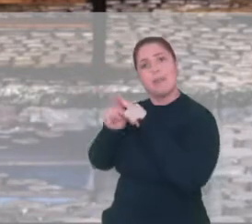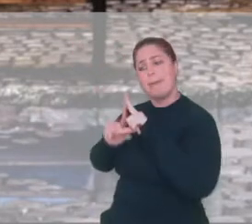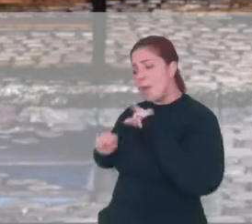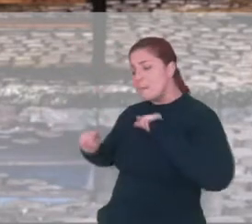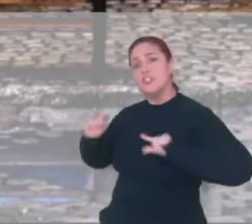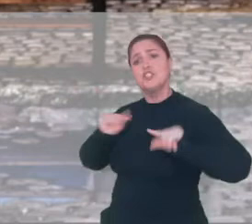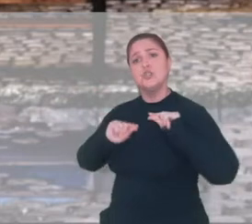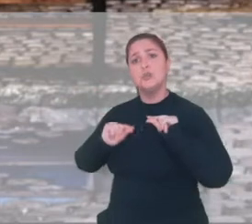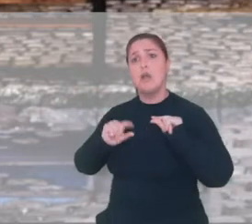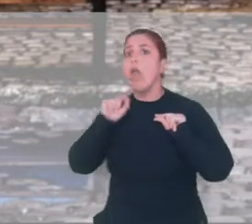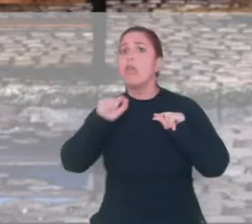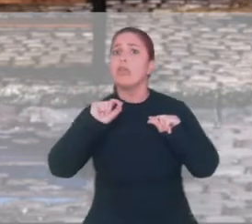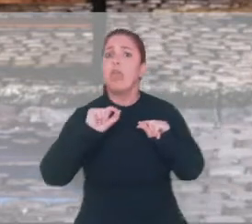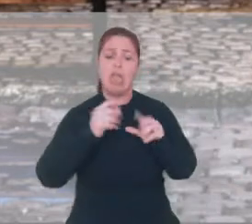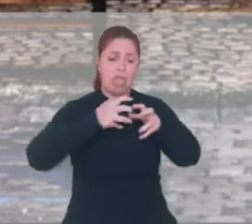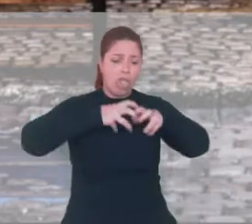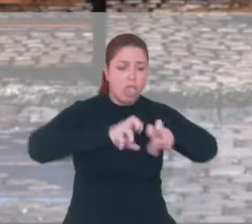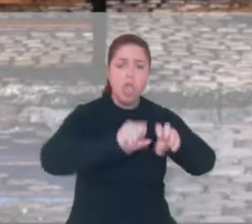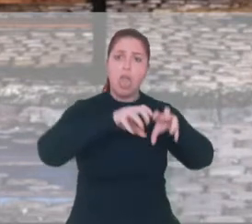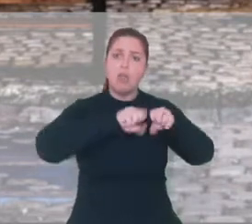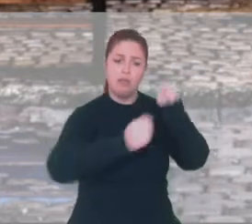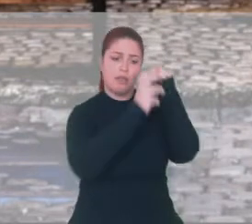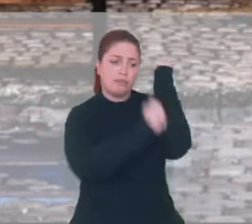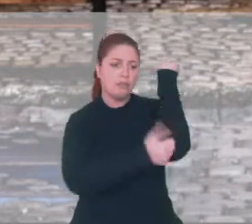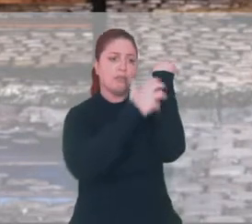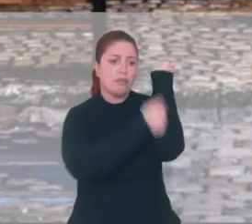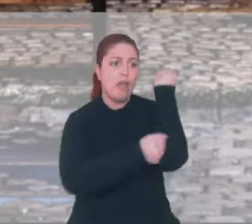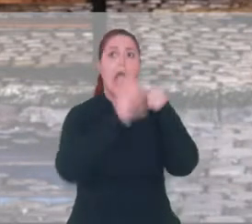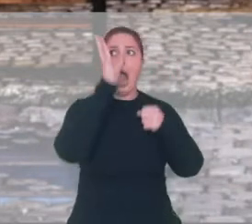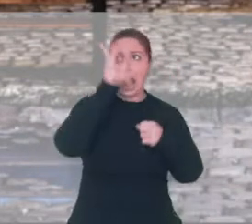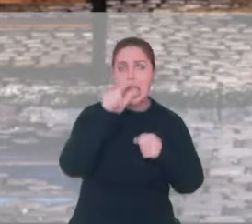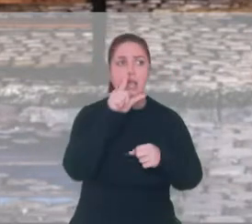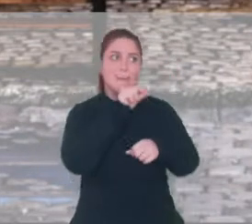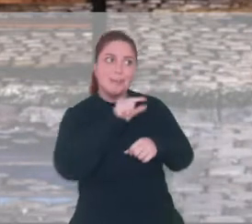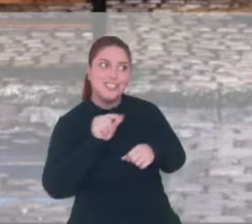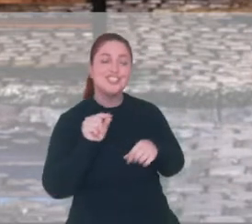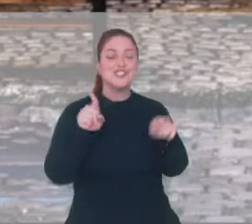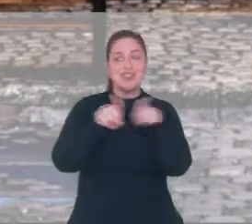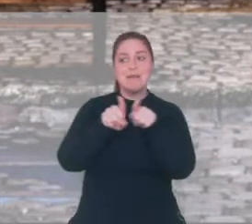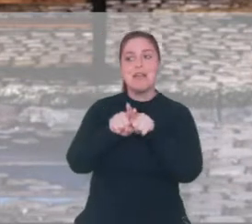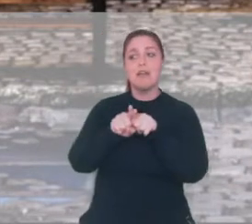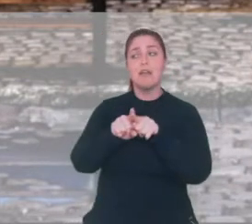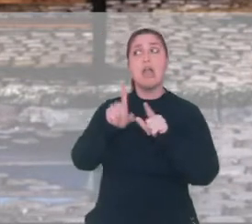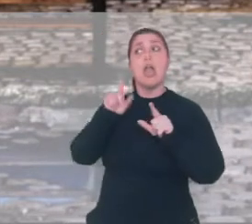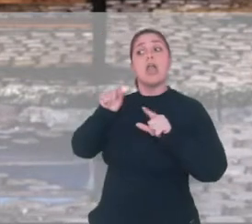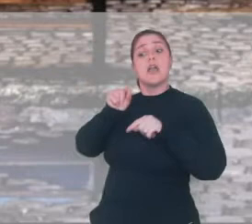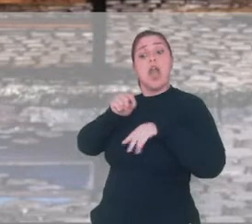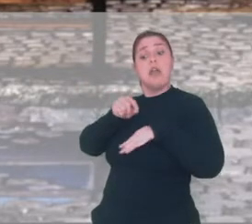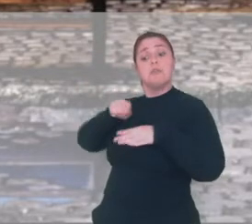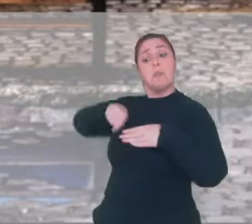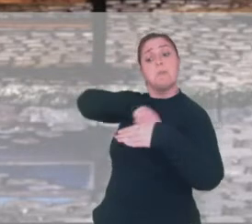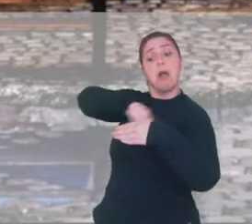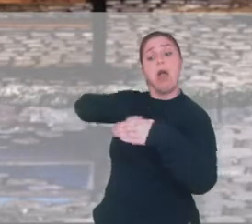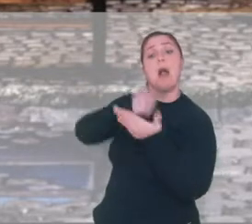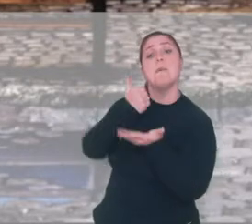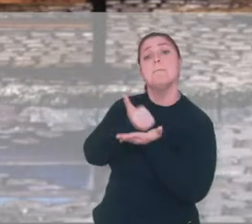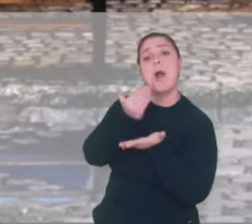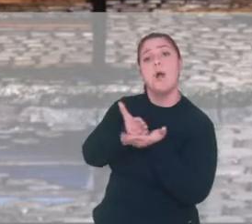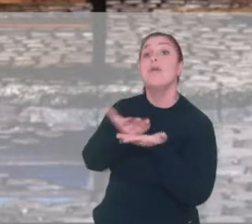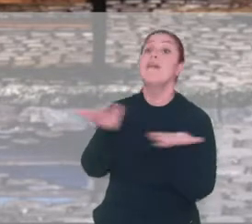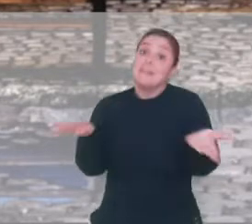E quem debulhou o milho? A galinha e os pintinhos. Quem fez o bolo?